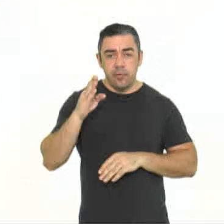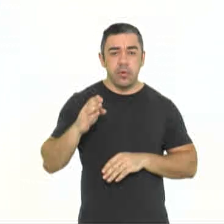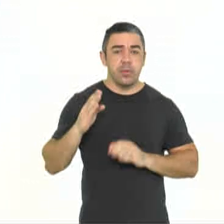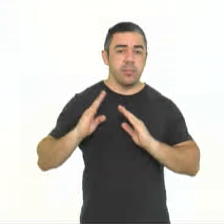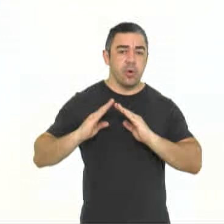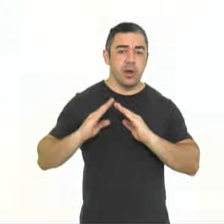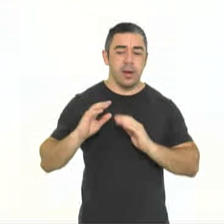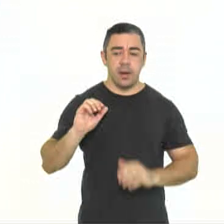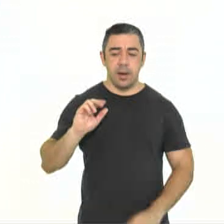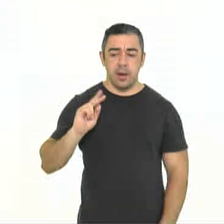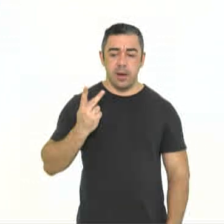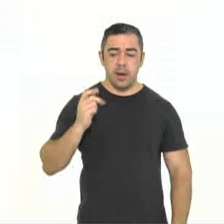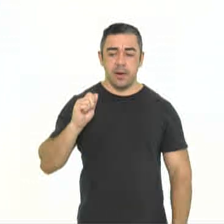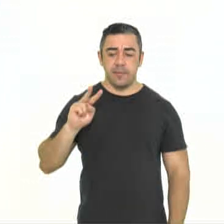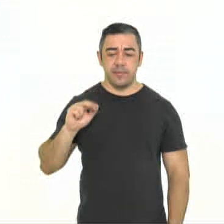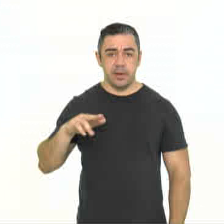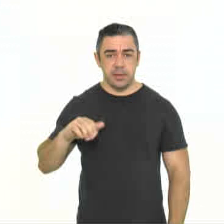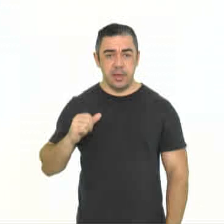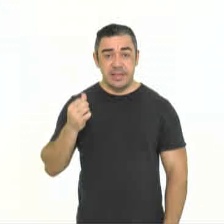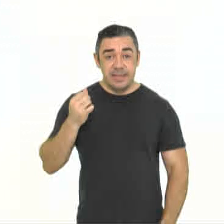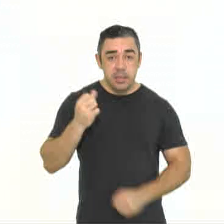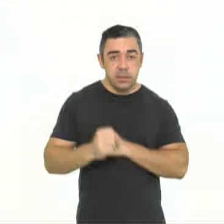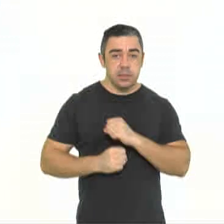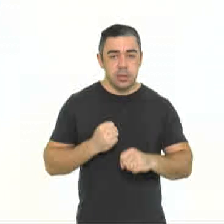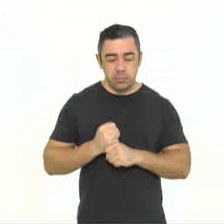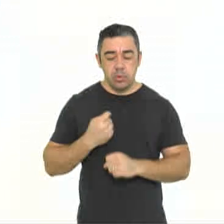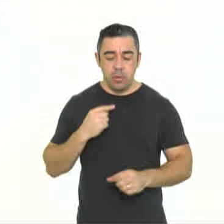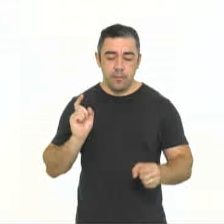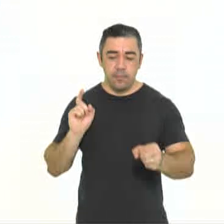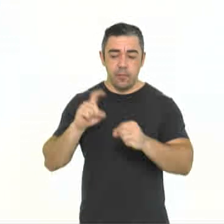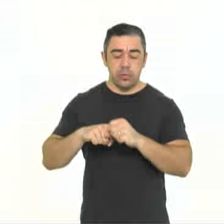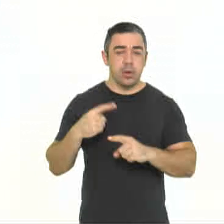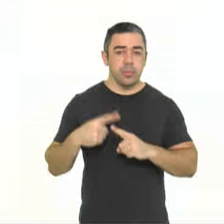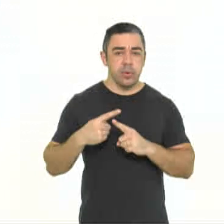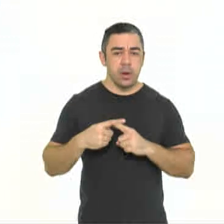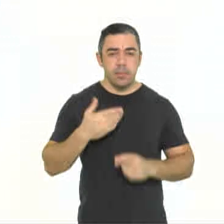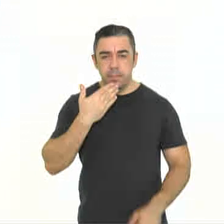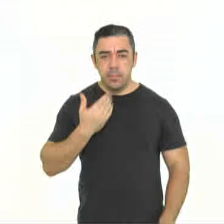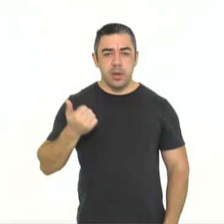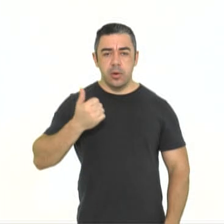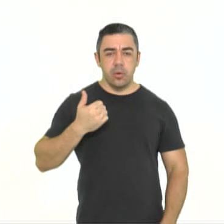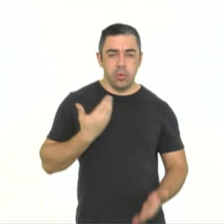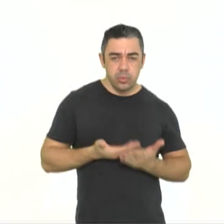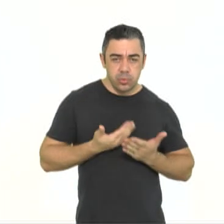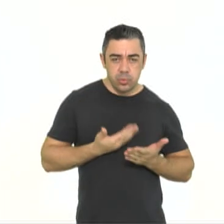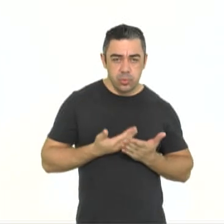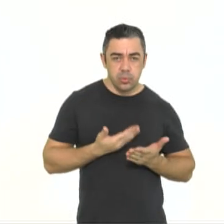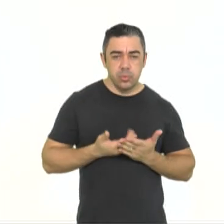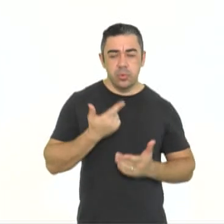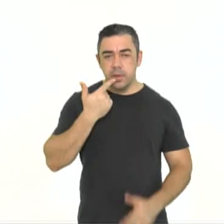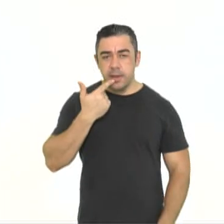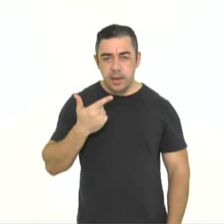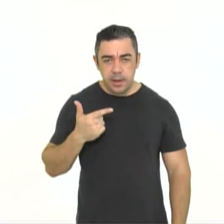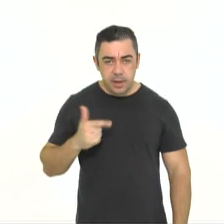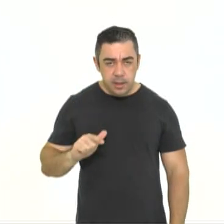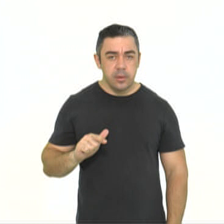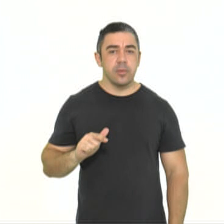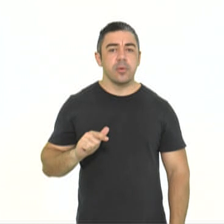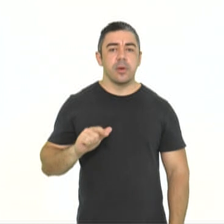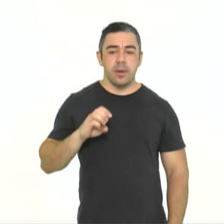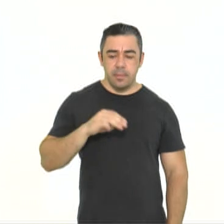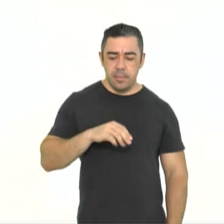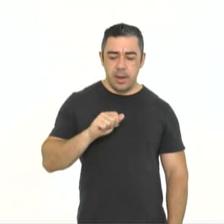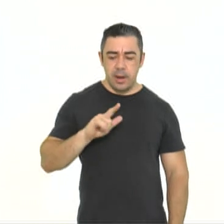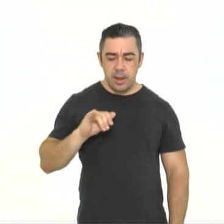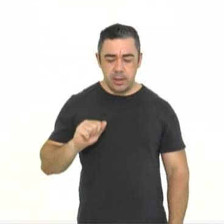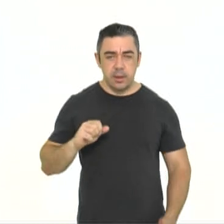Havana, onde estive 6 anos e para onde voltarei, a fim de aperfeiçoar os meus estudos das línguas da